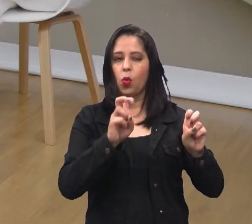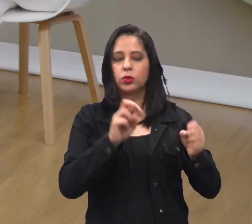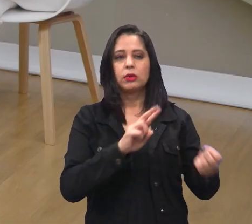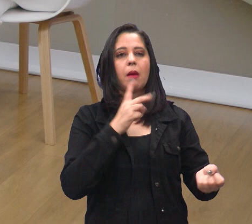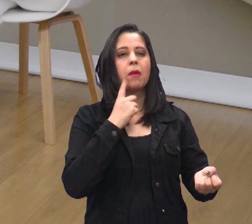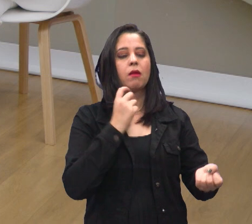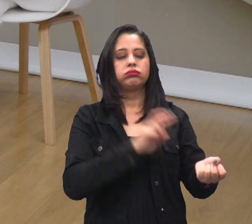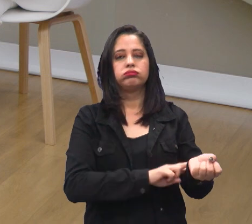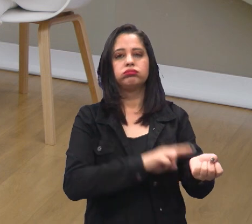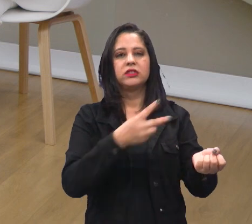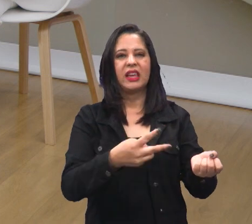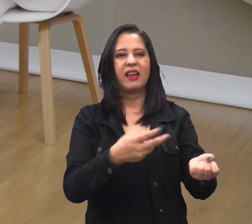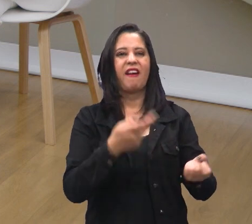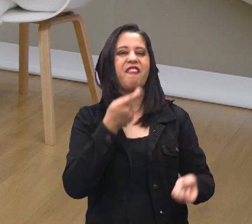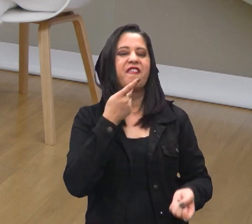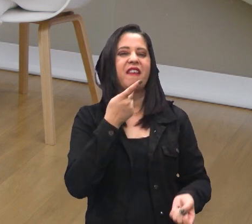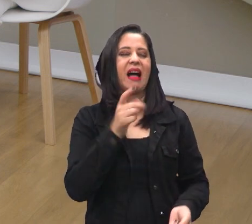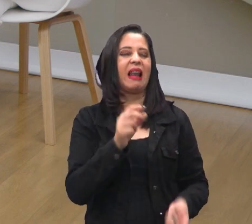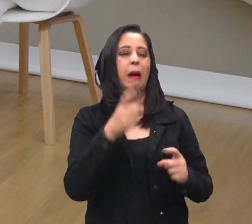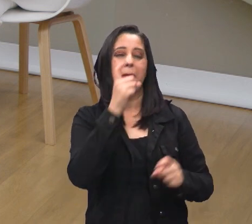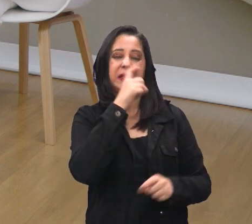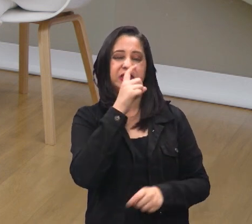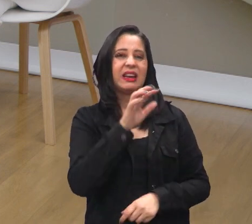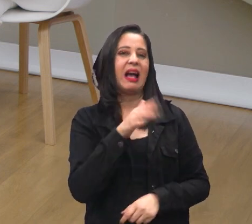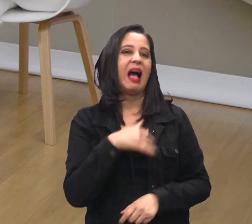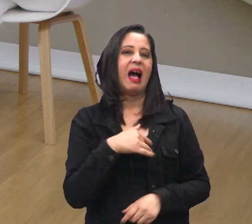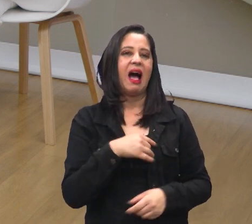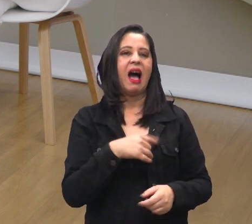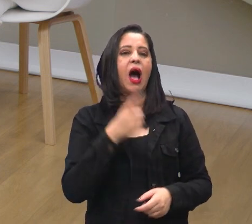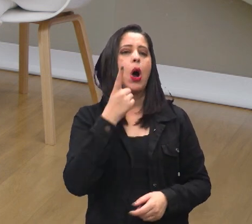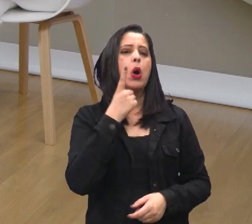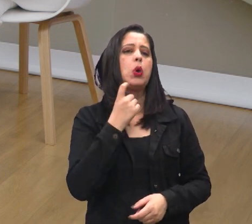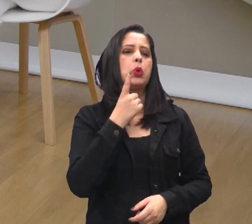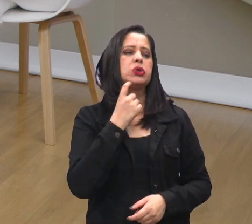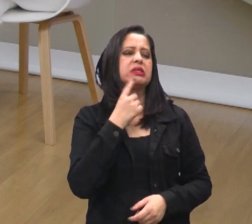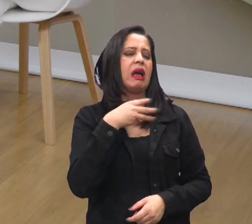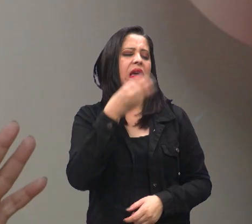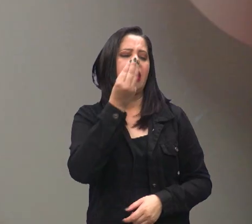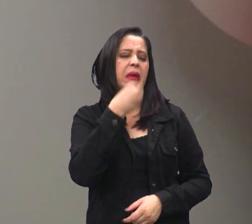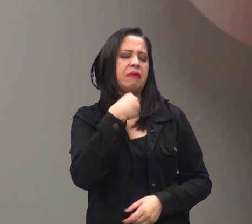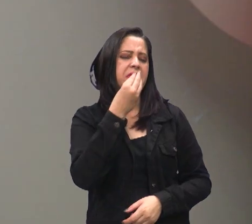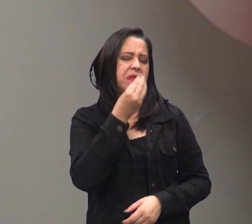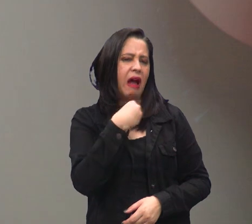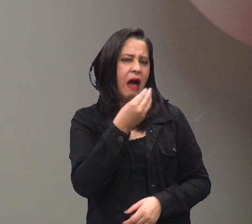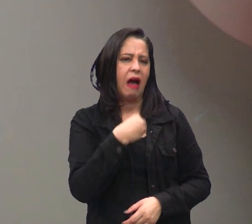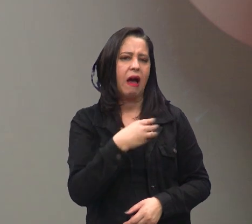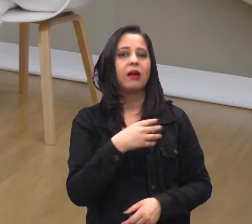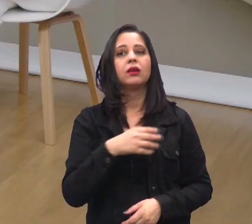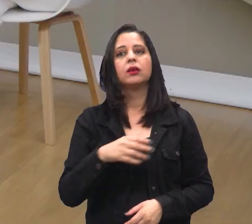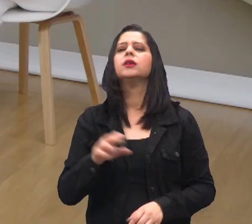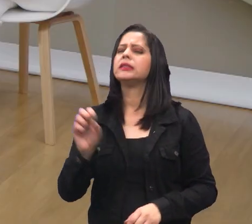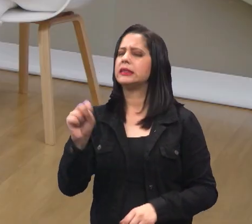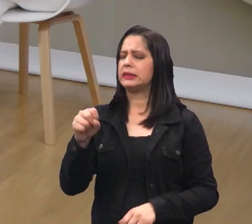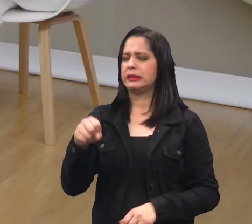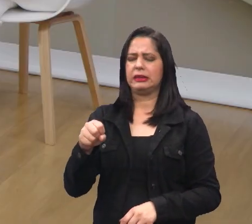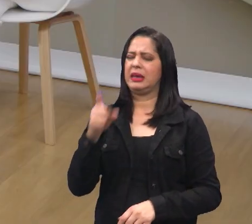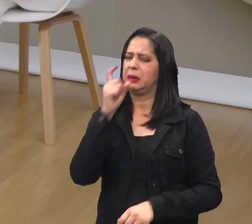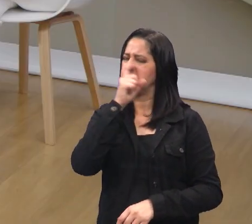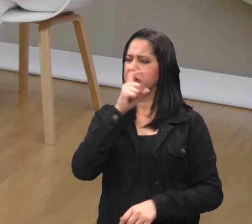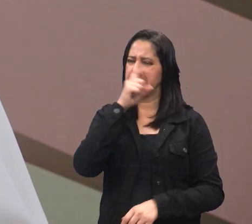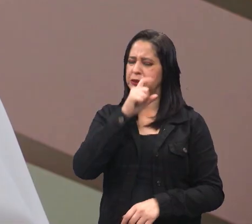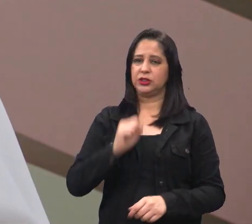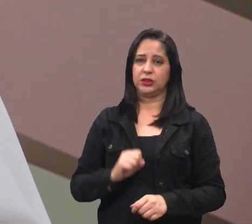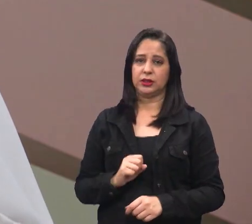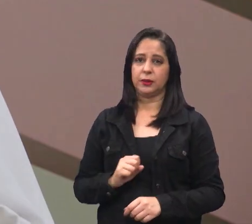que afina o sangue, ou de repente enfraquece o sangue, doutora? Tudo mito também, É mito, é mito. Claro,